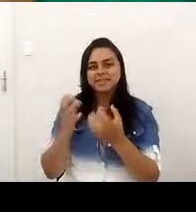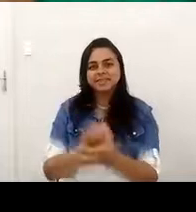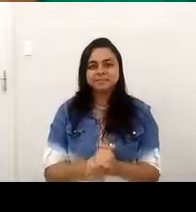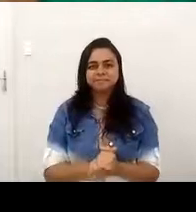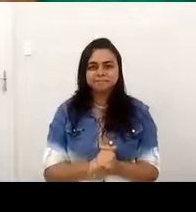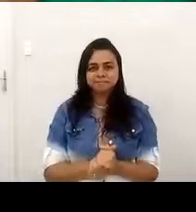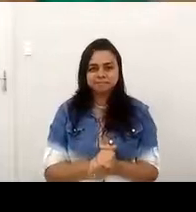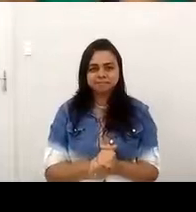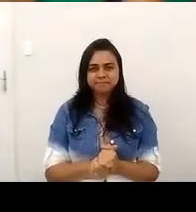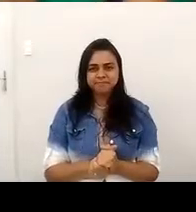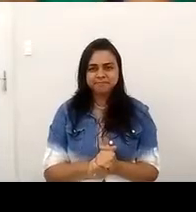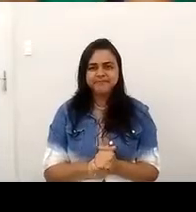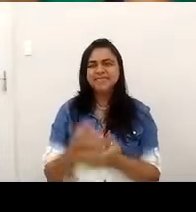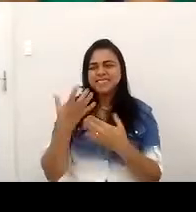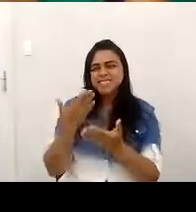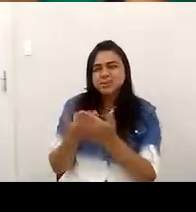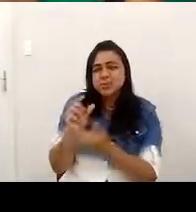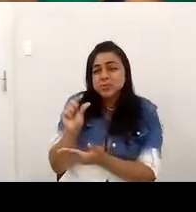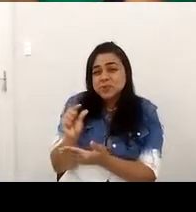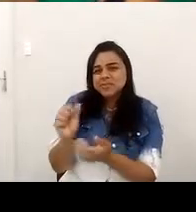eles. Aprender um pouquinho com eles.